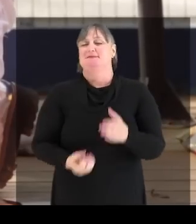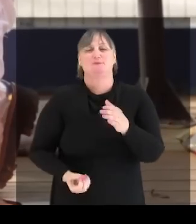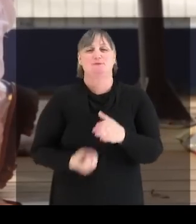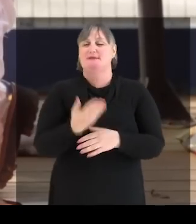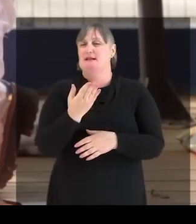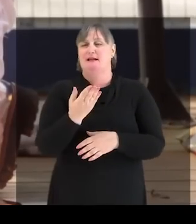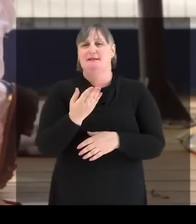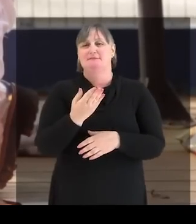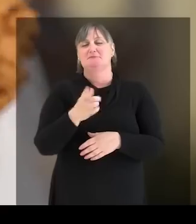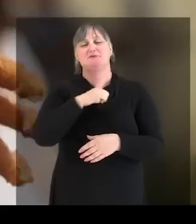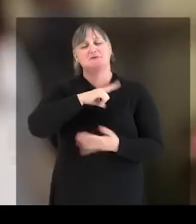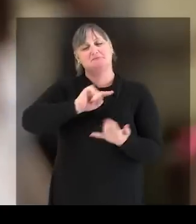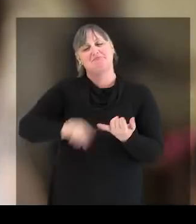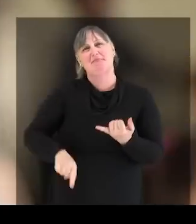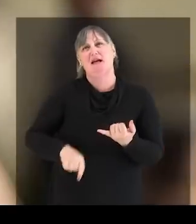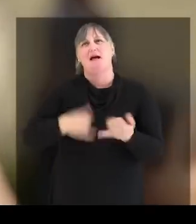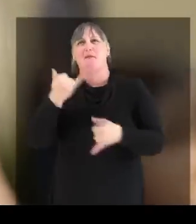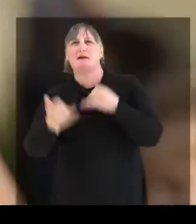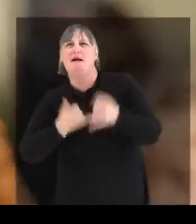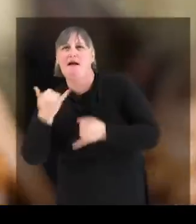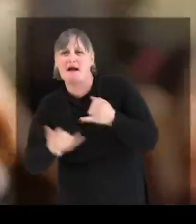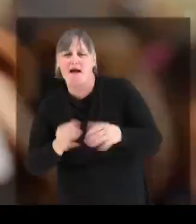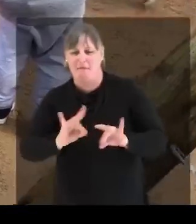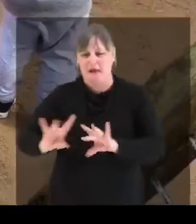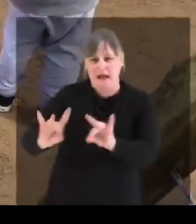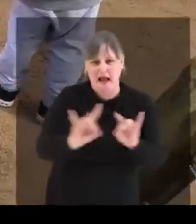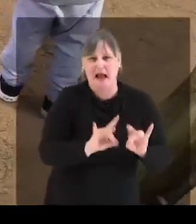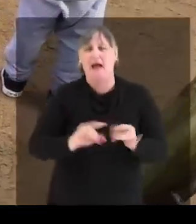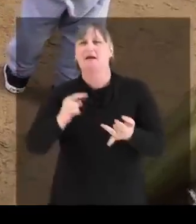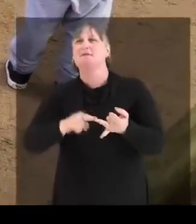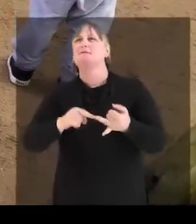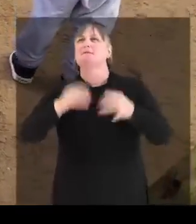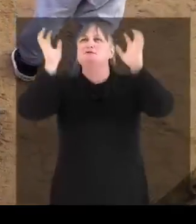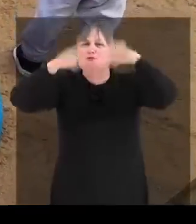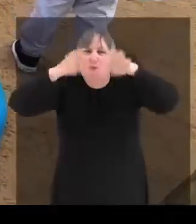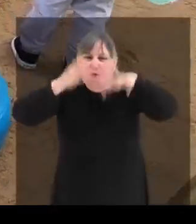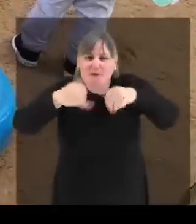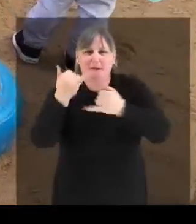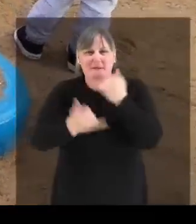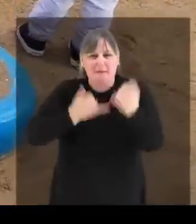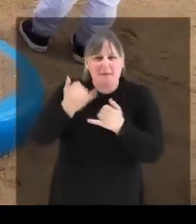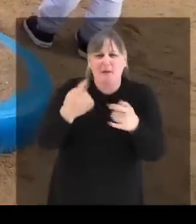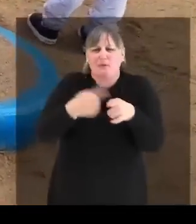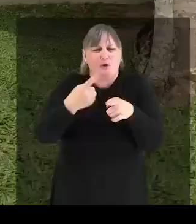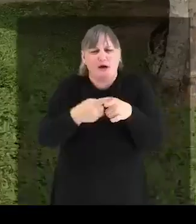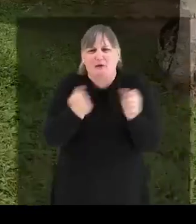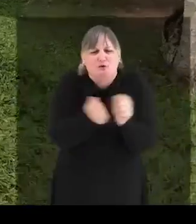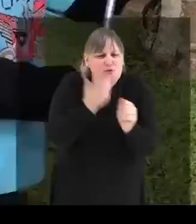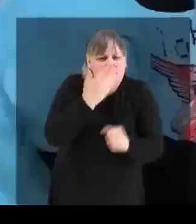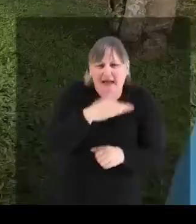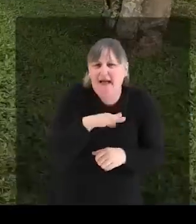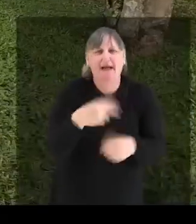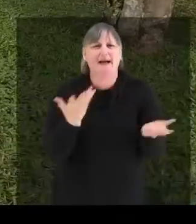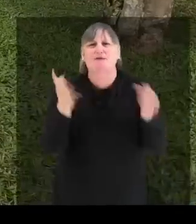várias possibilidades. Ah, a gente brincava com barro, a gente brincava na chuva. Por que, que a gente não brinca na chuva com as crianças?